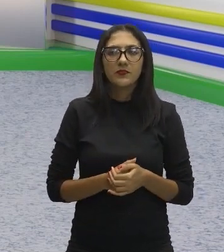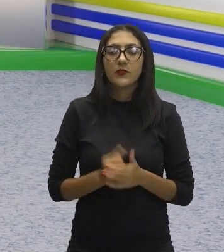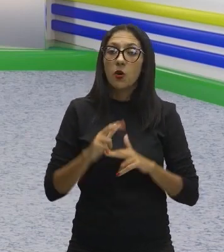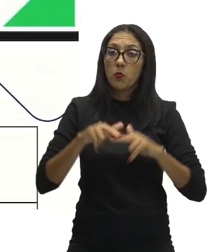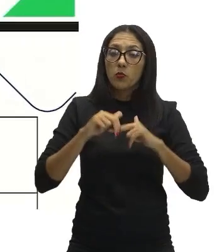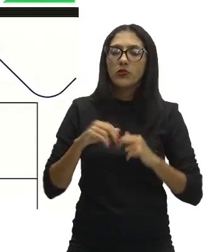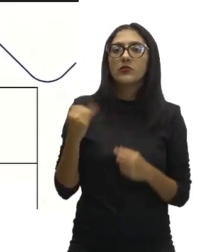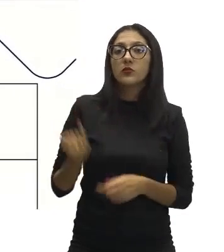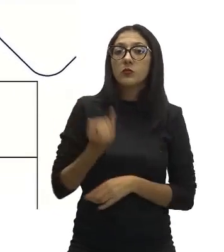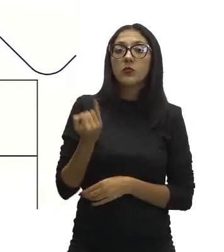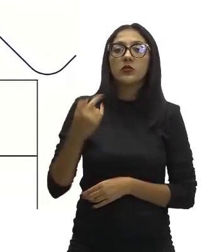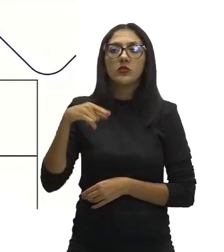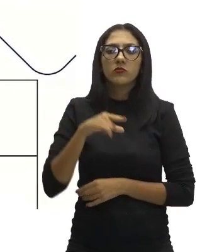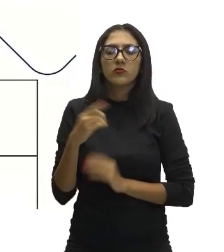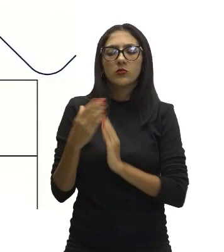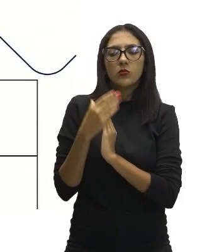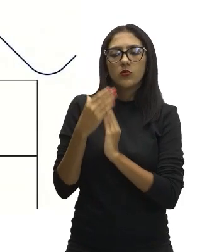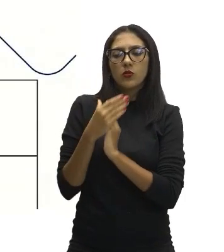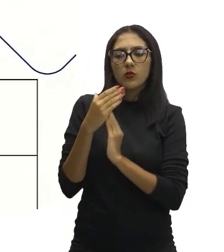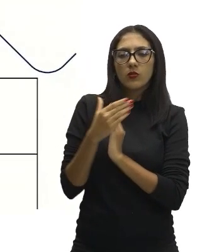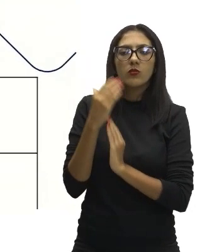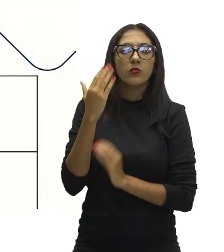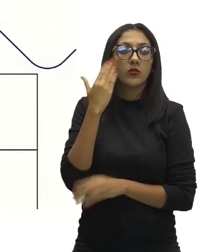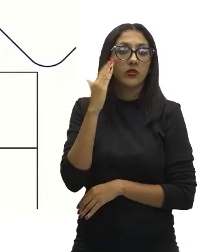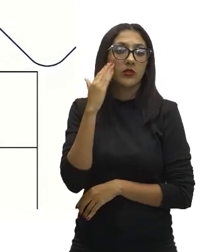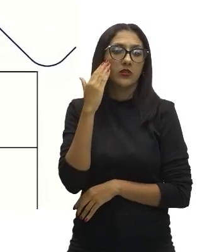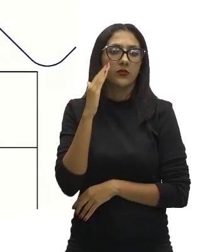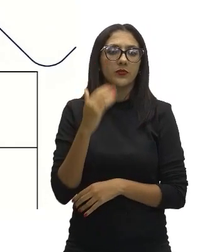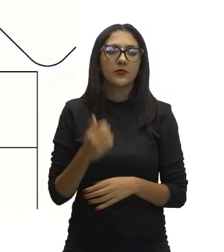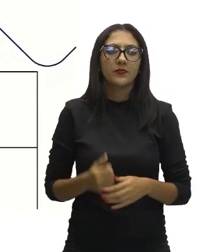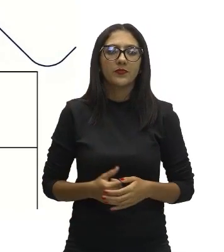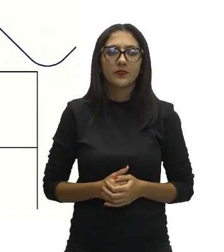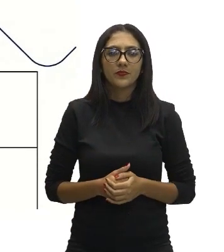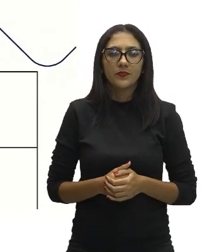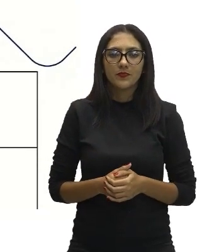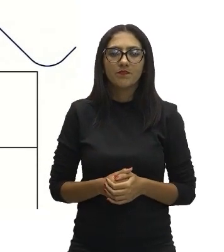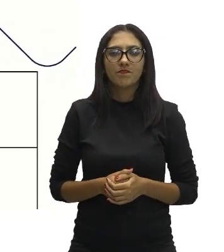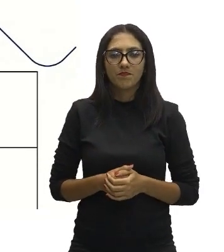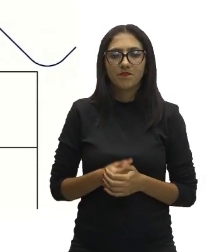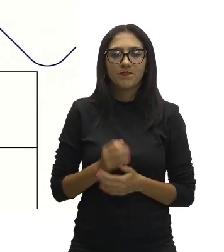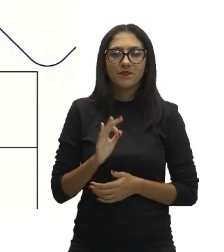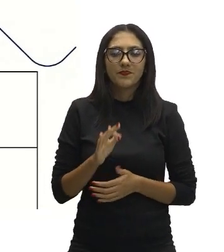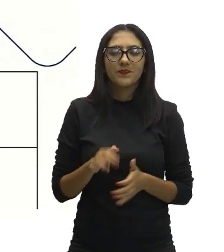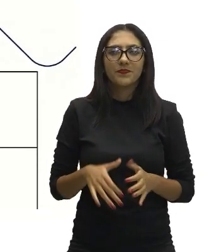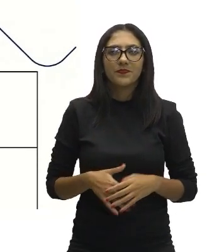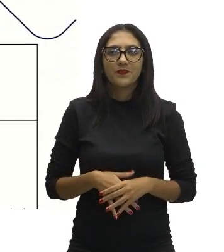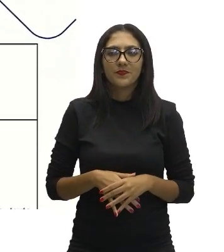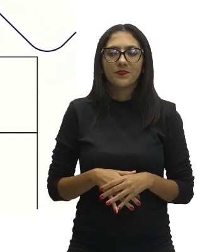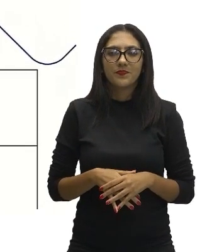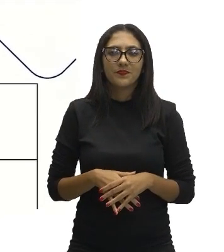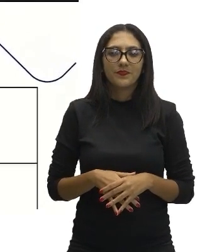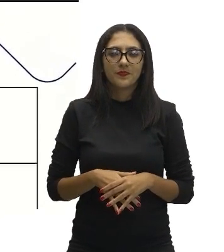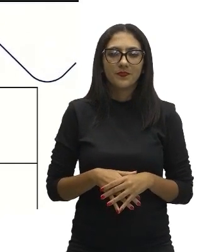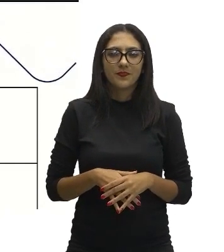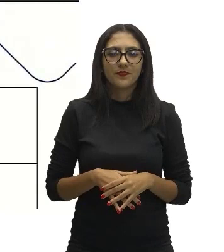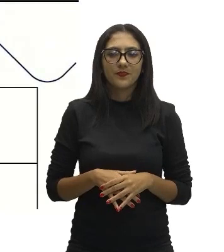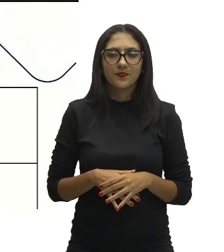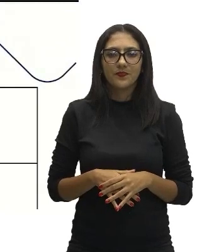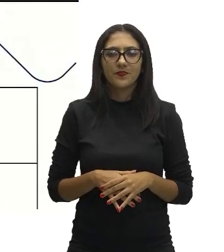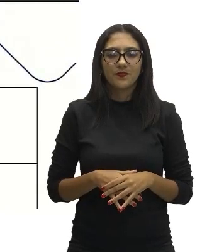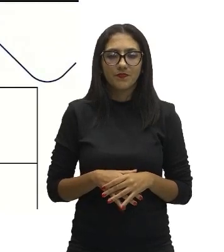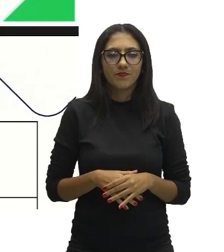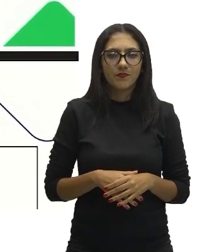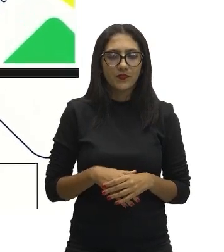orientações didáticas aí, principalmente das aulas assíncronas, né? Isso mesmo, exatamente. Aí a gente tem aqui também quase praticamente